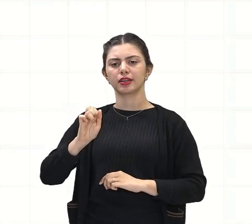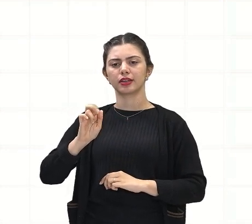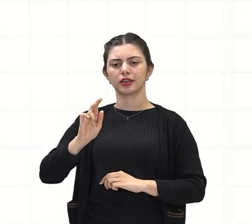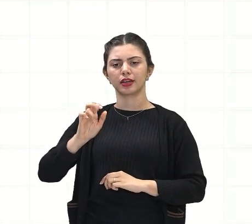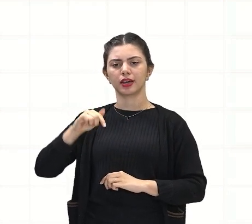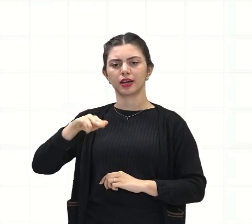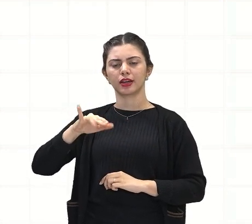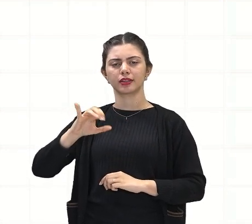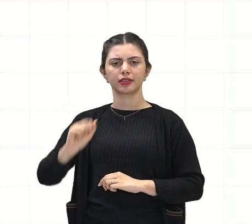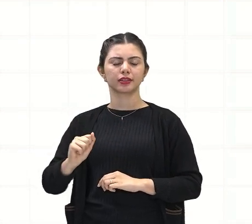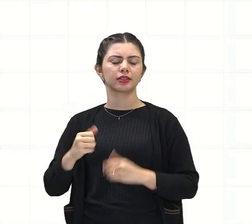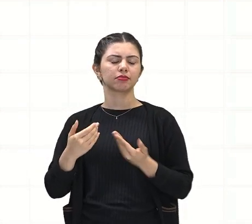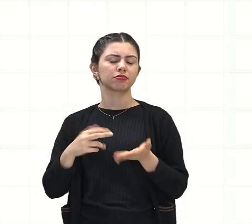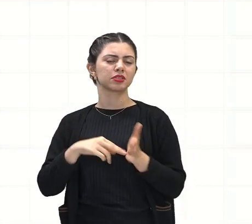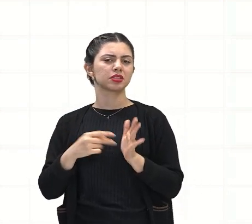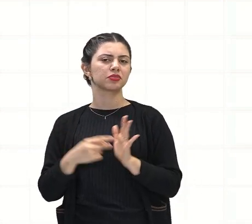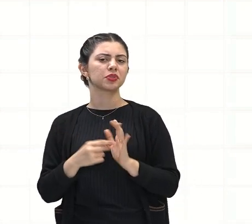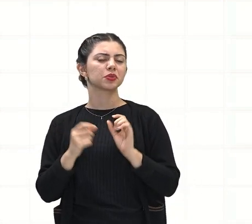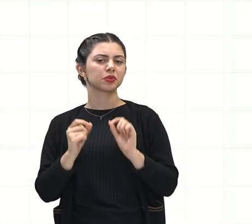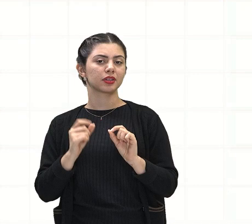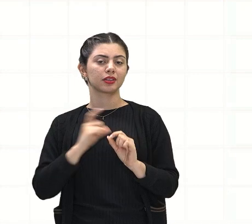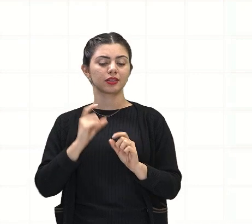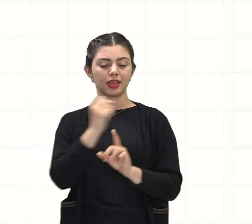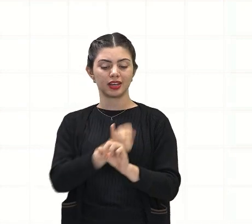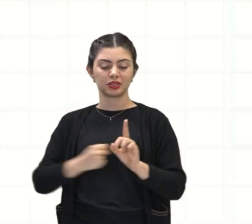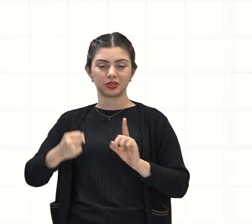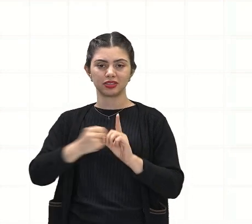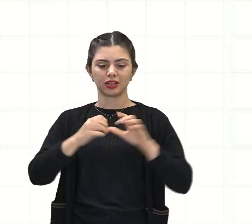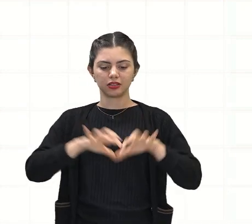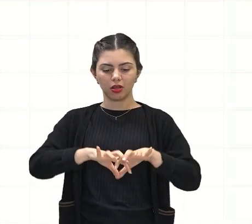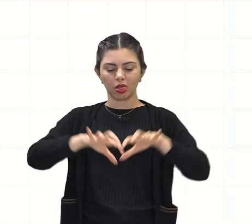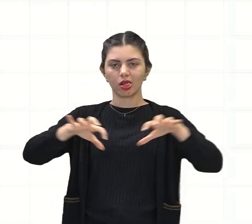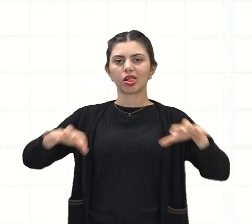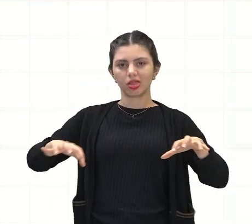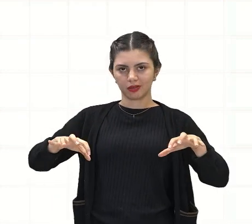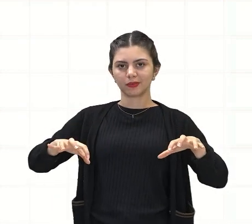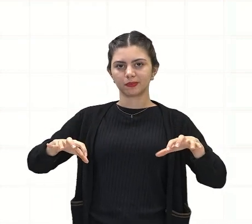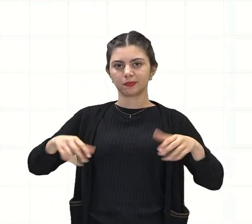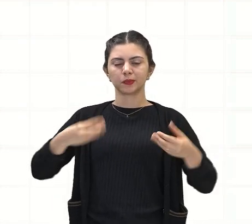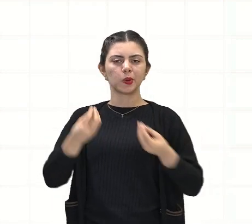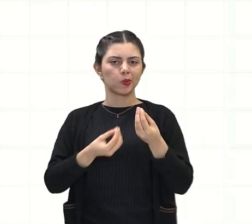essa divisão da sociedade. Você tem o quê? Você